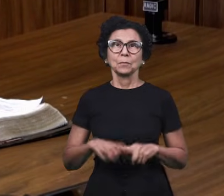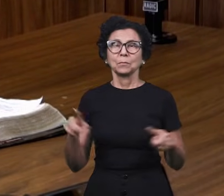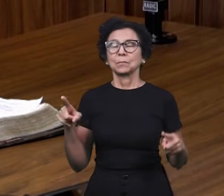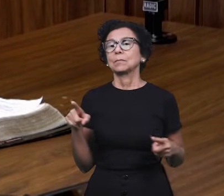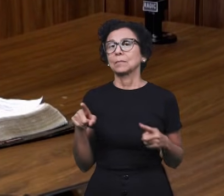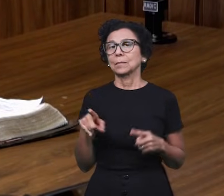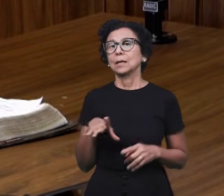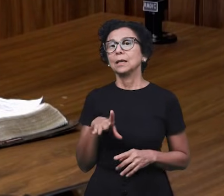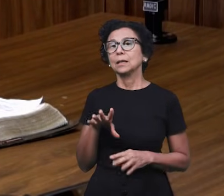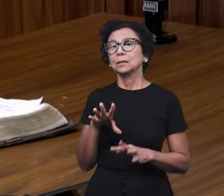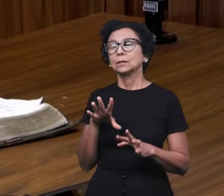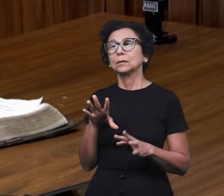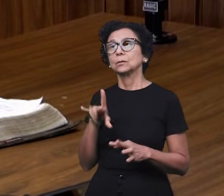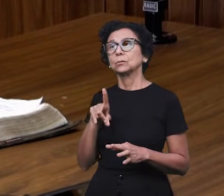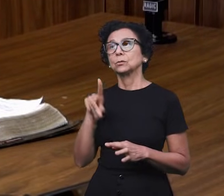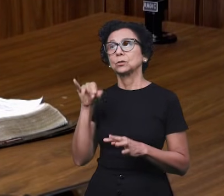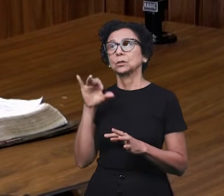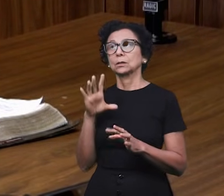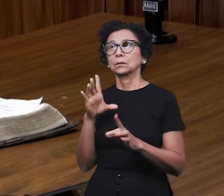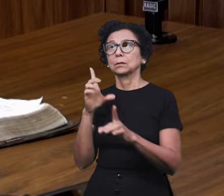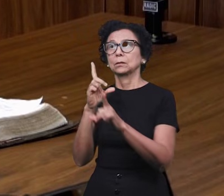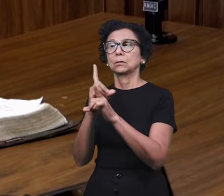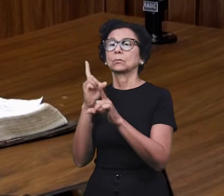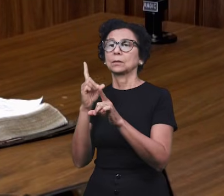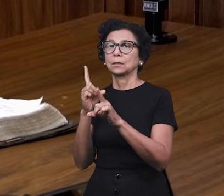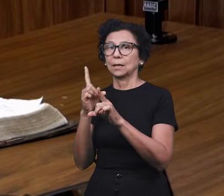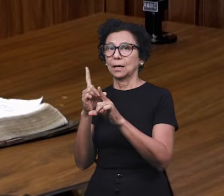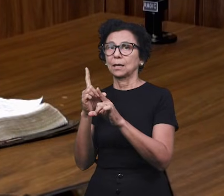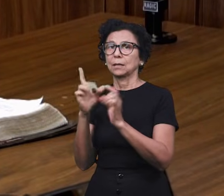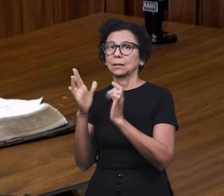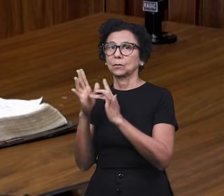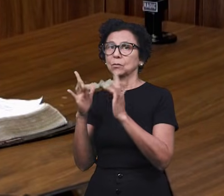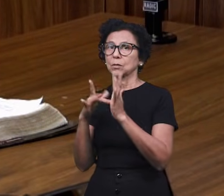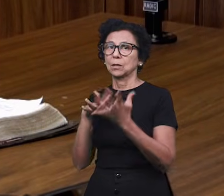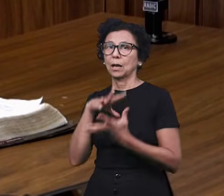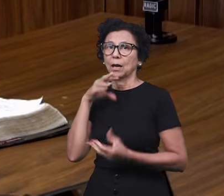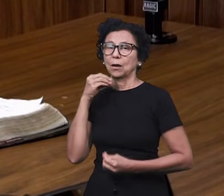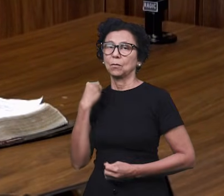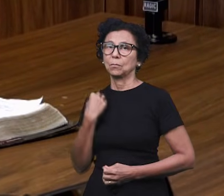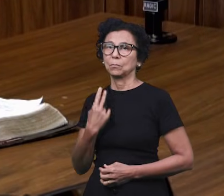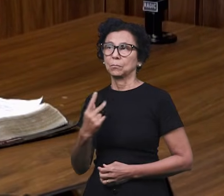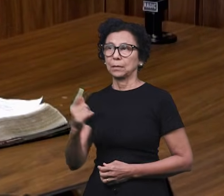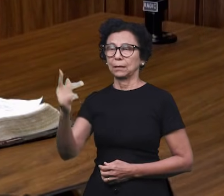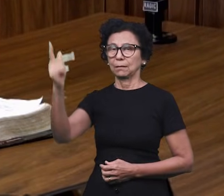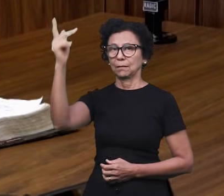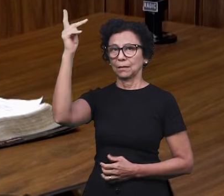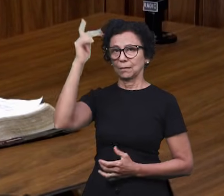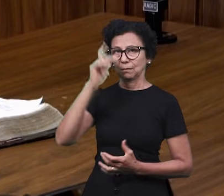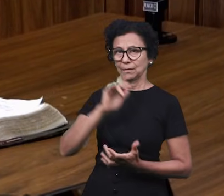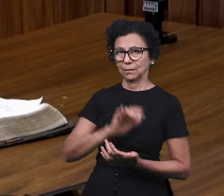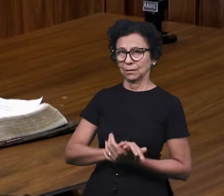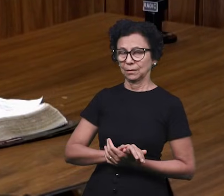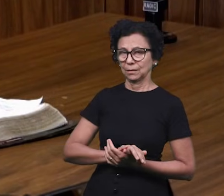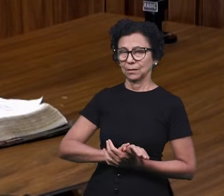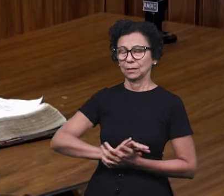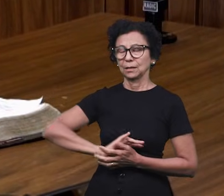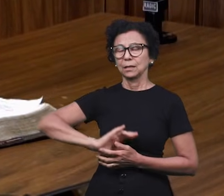né, como nosso Salvador, nós vamos viver eternamente. A nossa alma vai viver, porque Ele vai ser o nosso